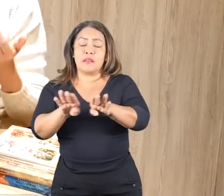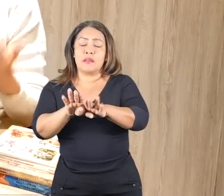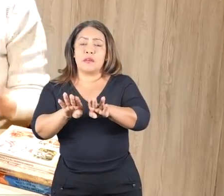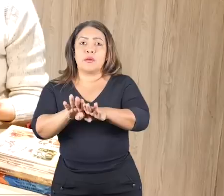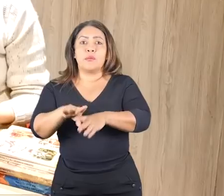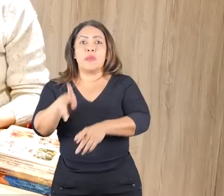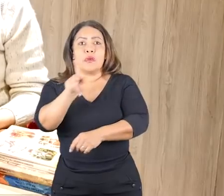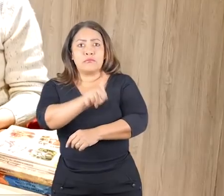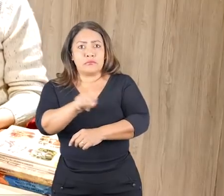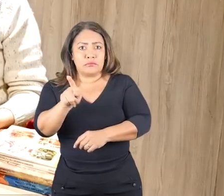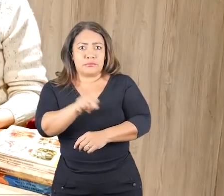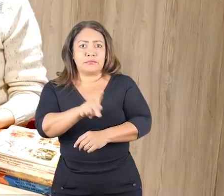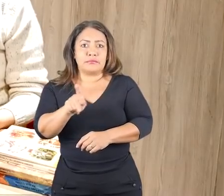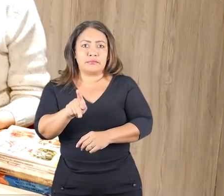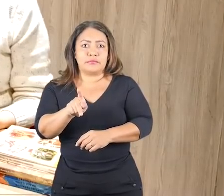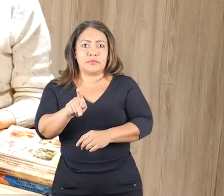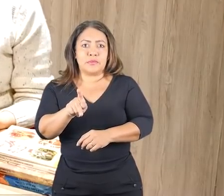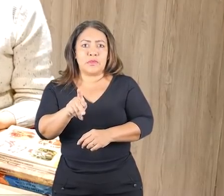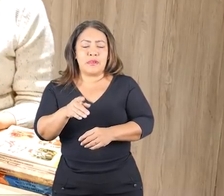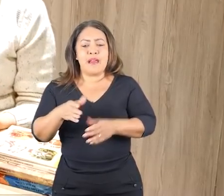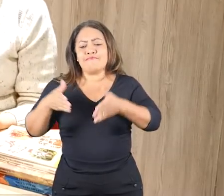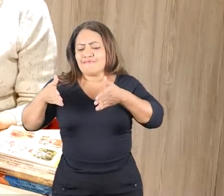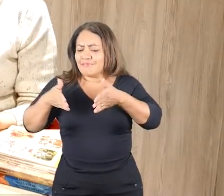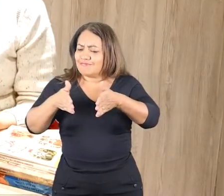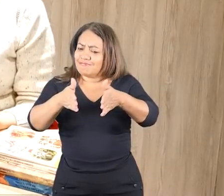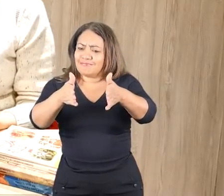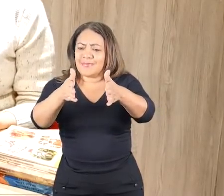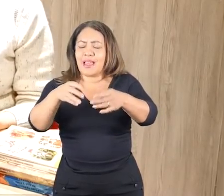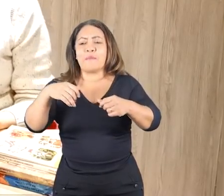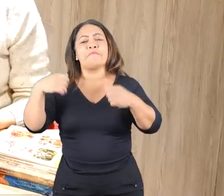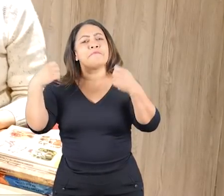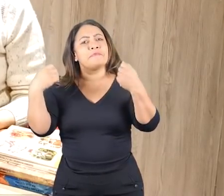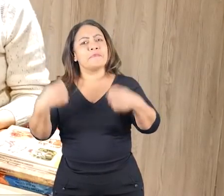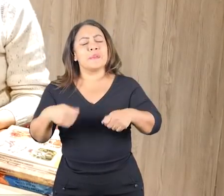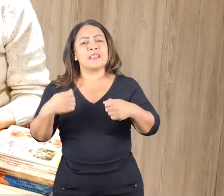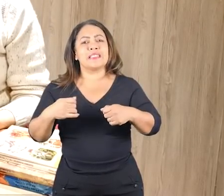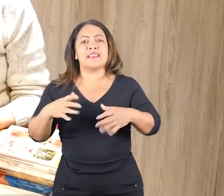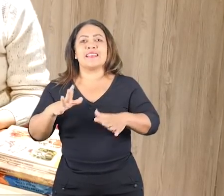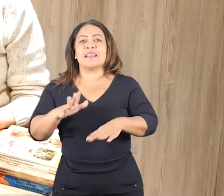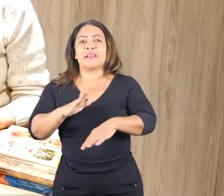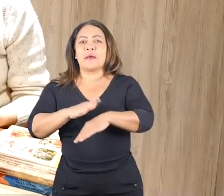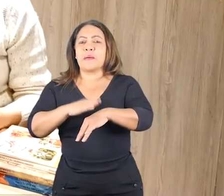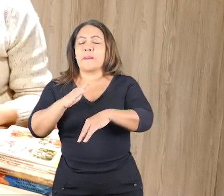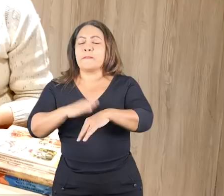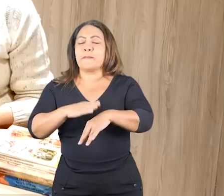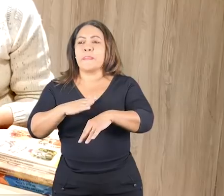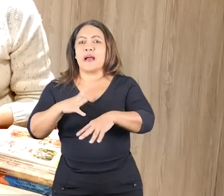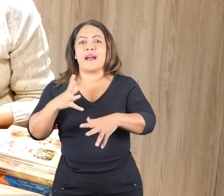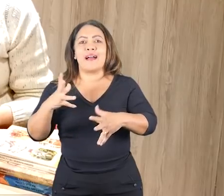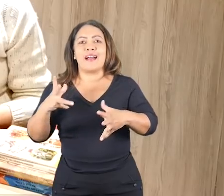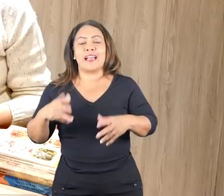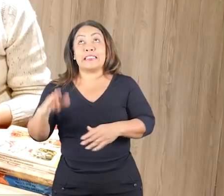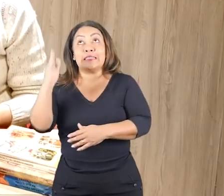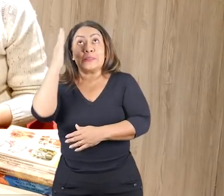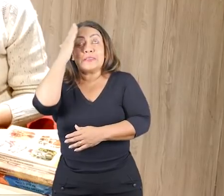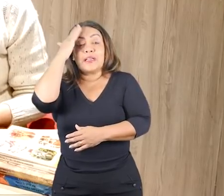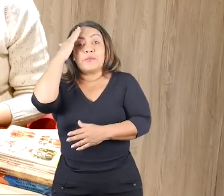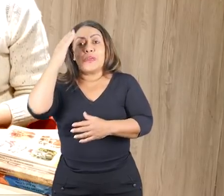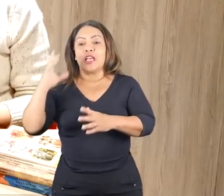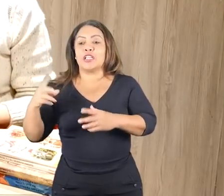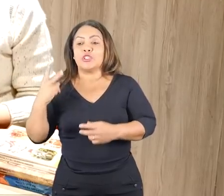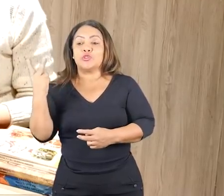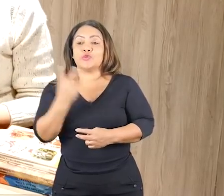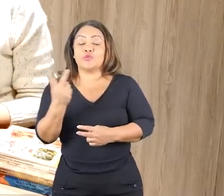esse caminho requer mais do que nunca integrar os saberes desses dois contextos.